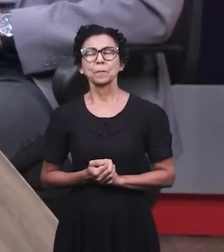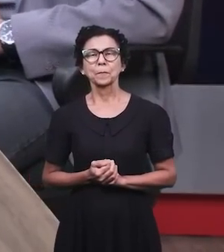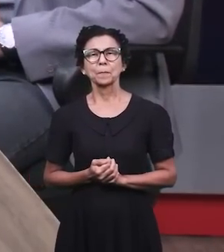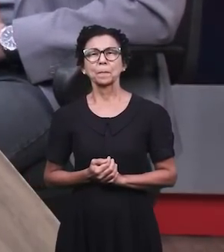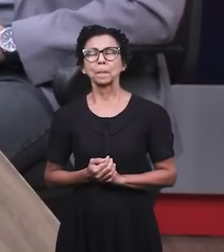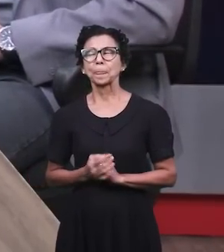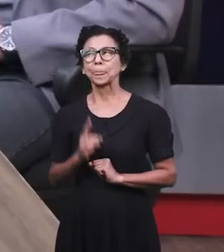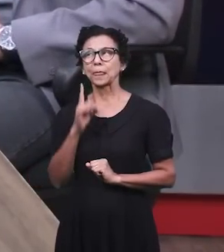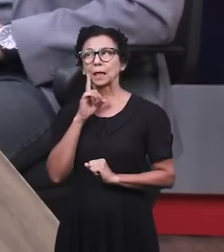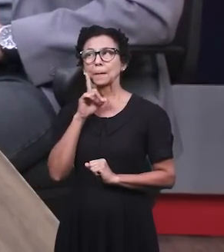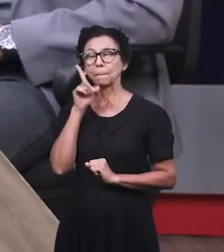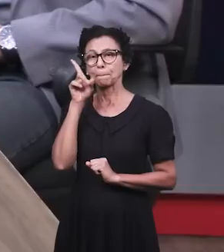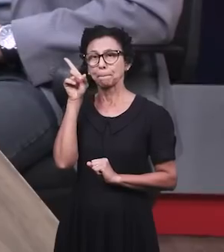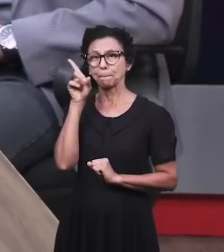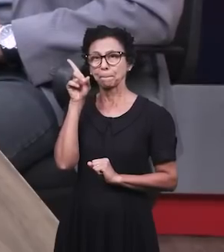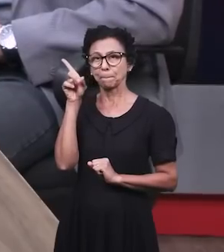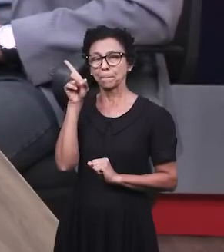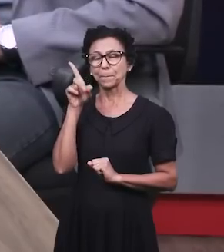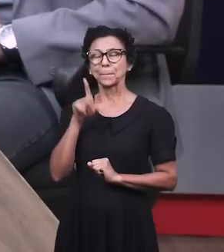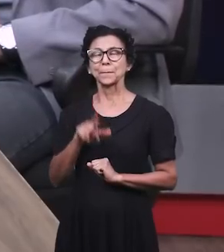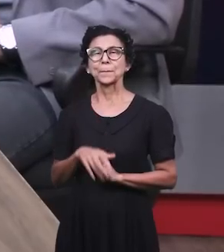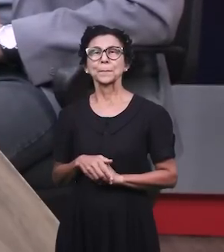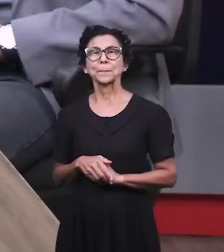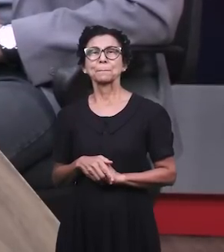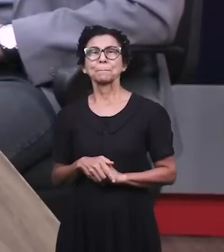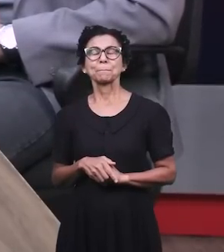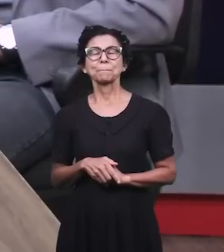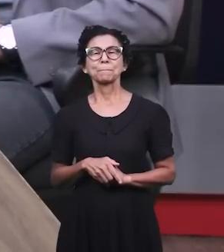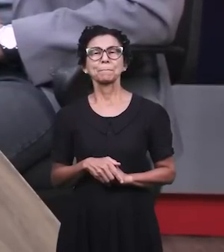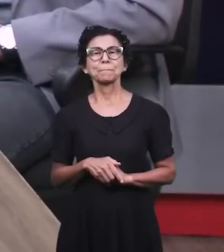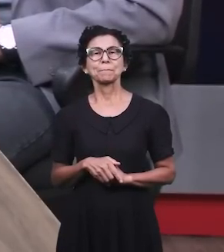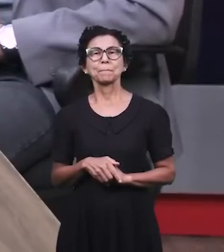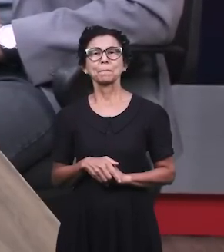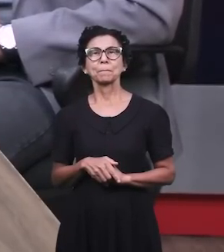desse cilindro cifrante seria